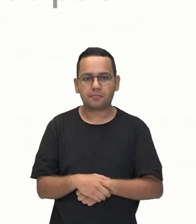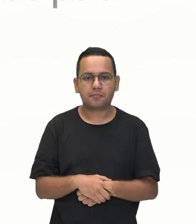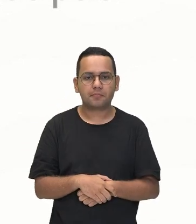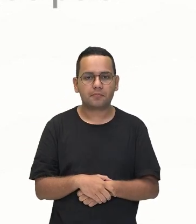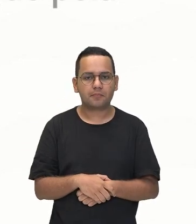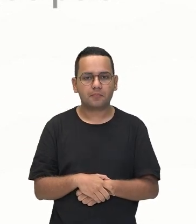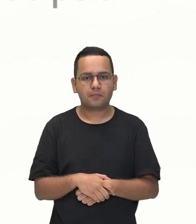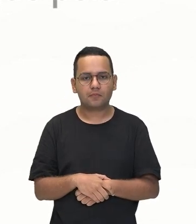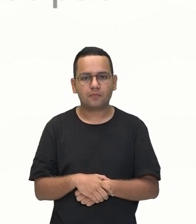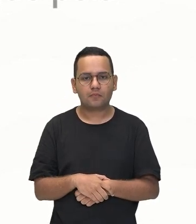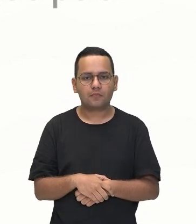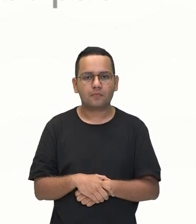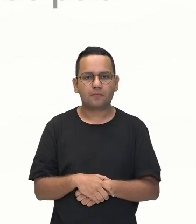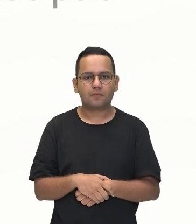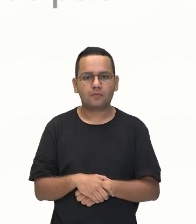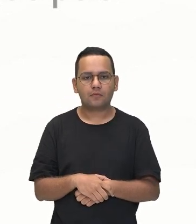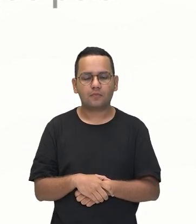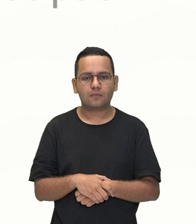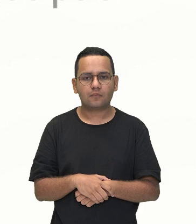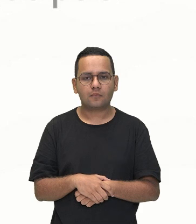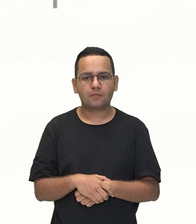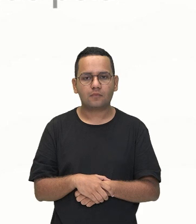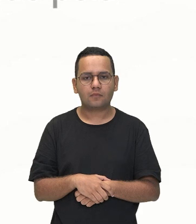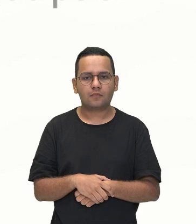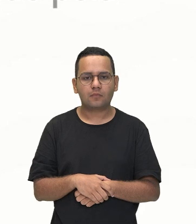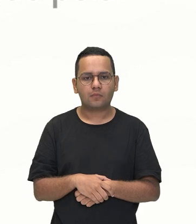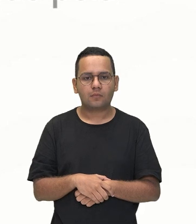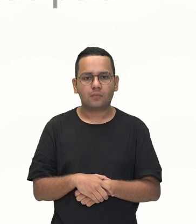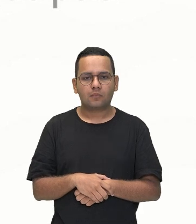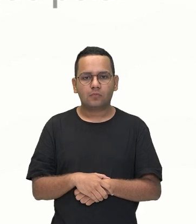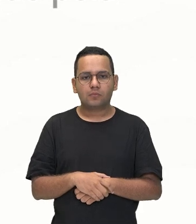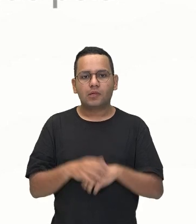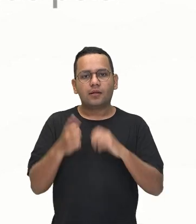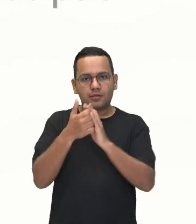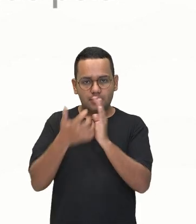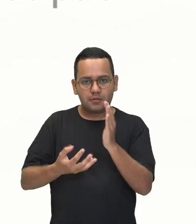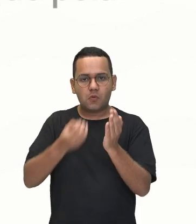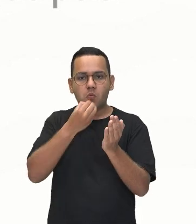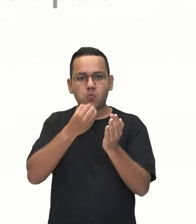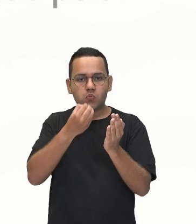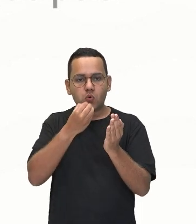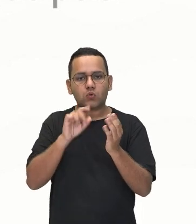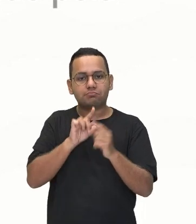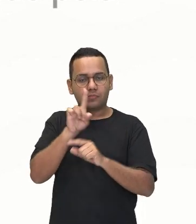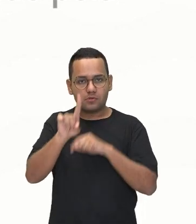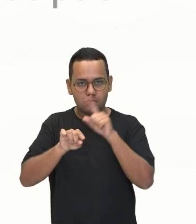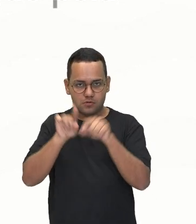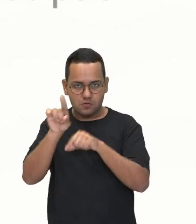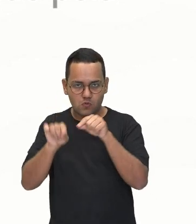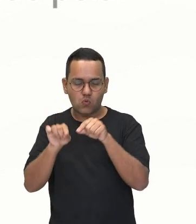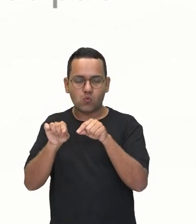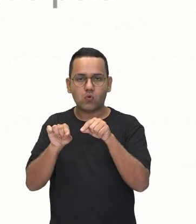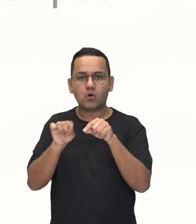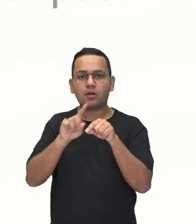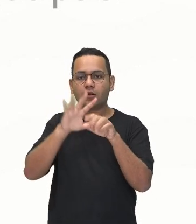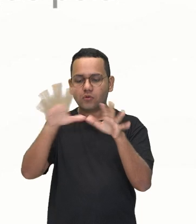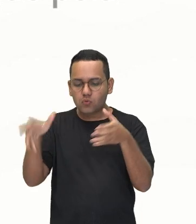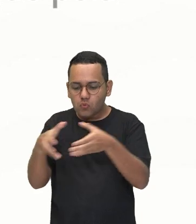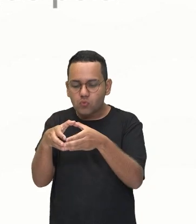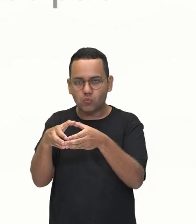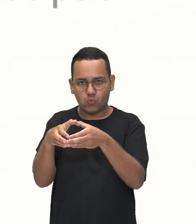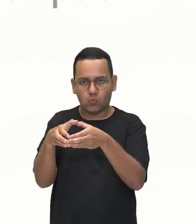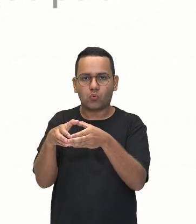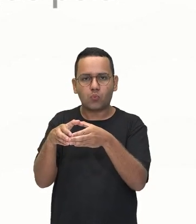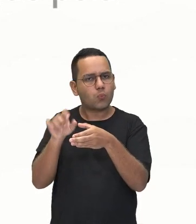qual as características favoráveis são selecionadas e transmitidas às